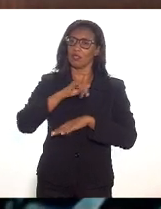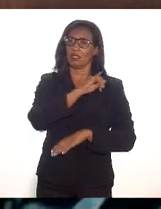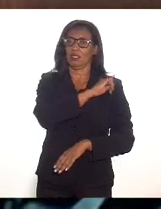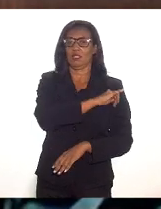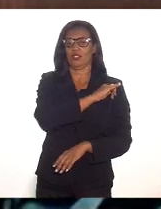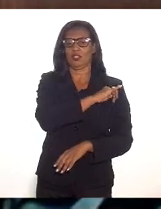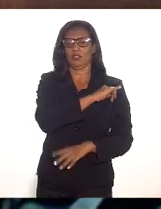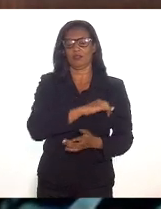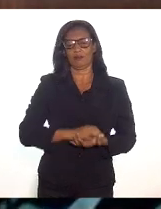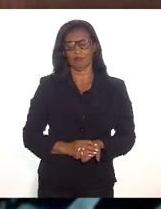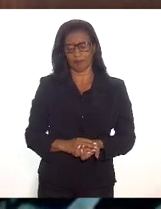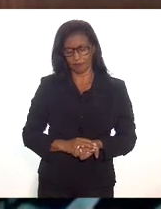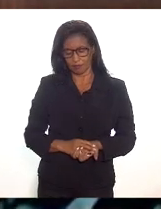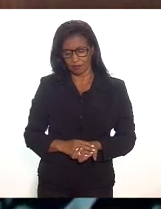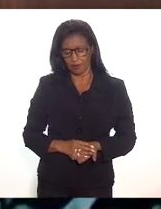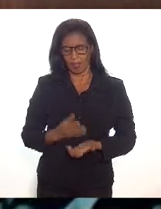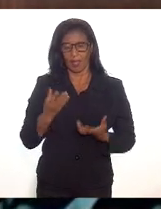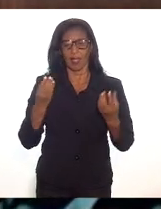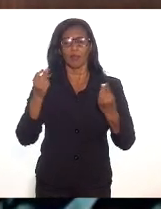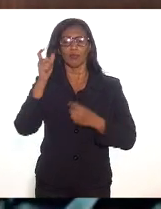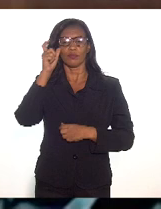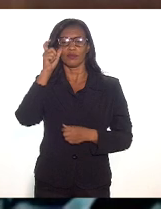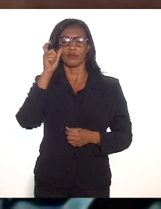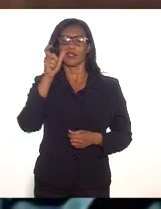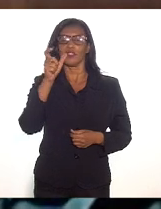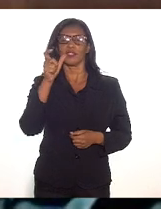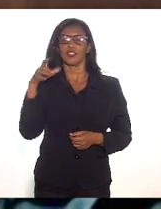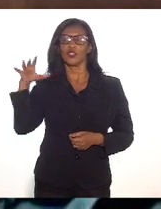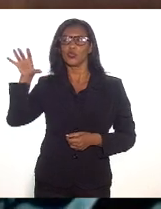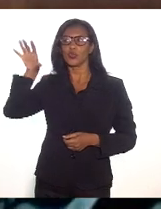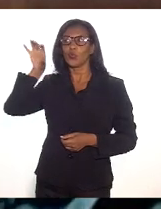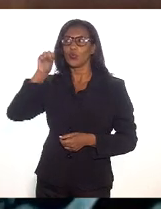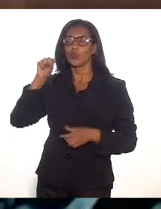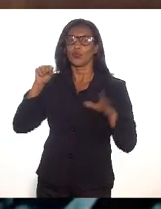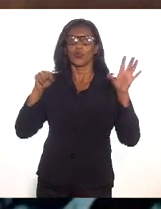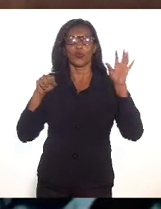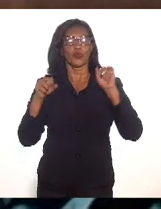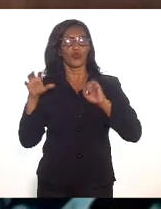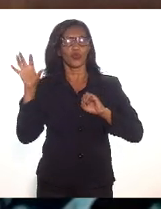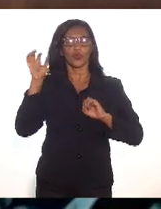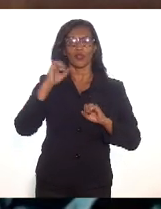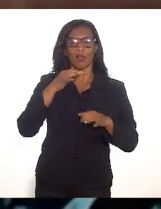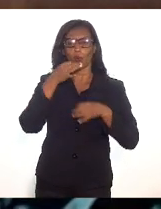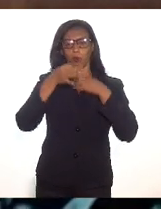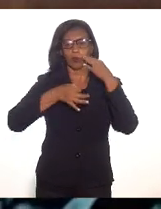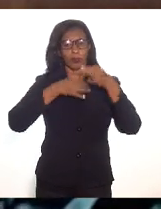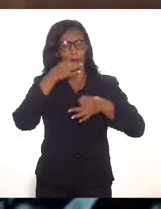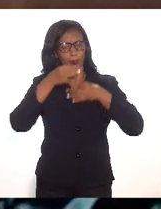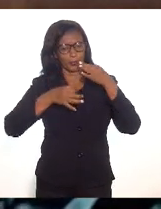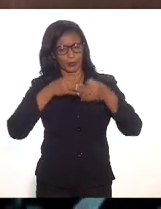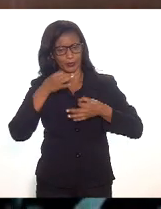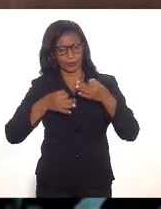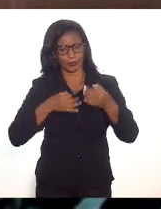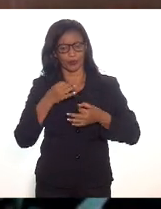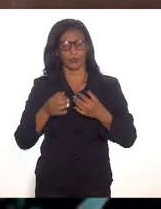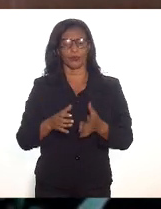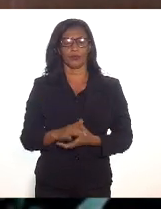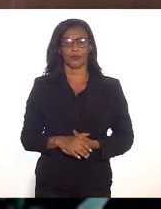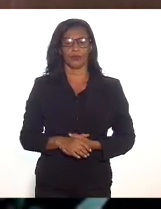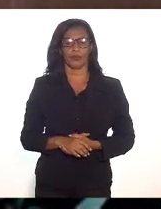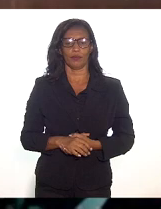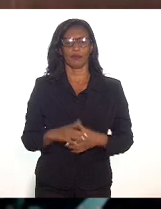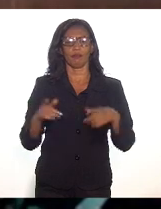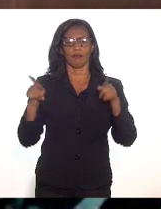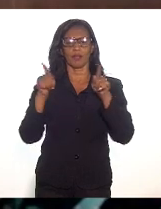É muito interessante a gente ouvir vários eufemismos ditos aqui, ditos também